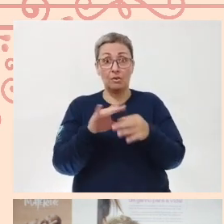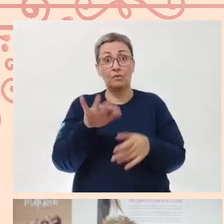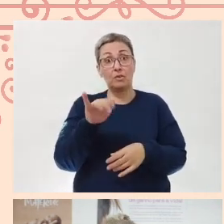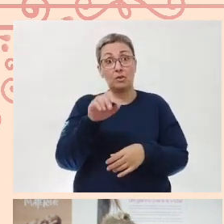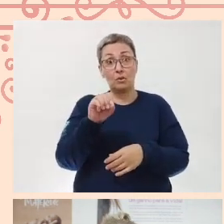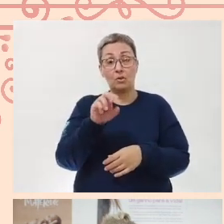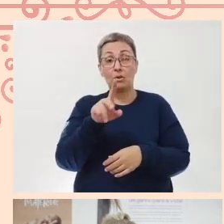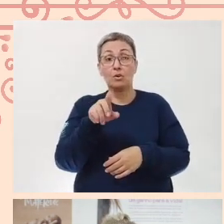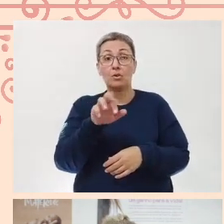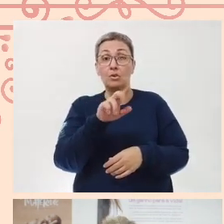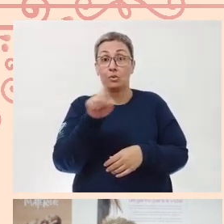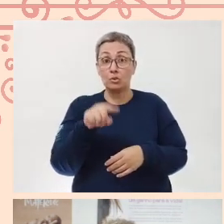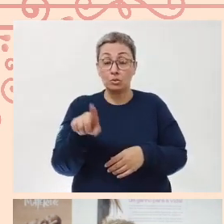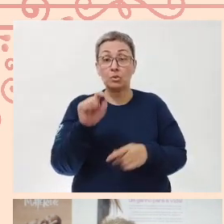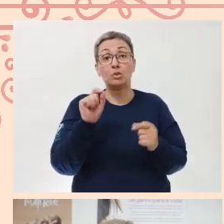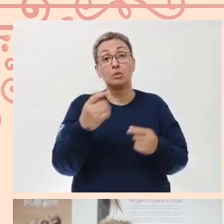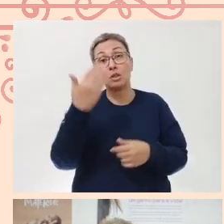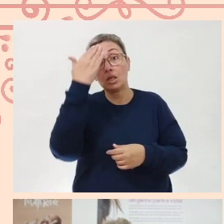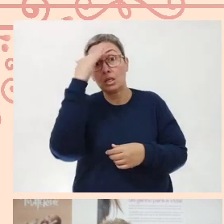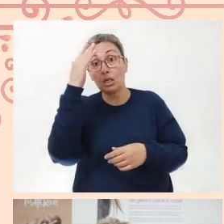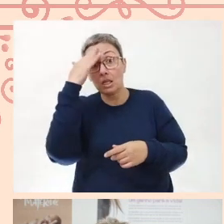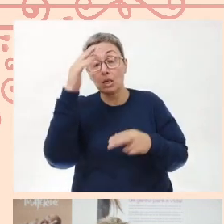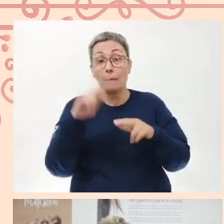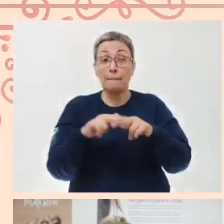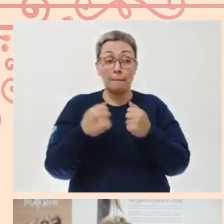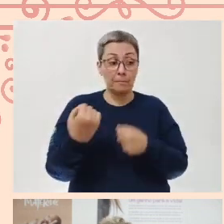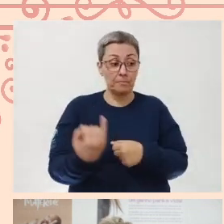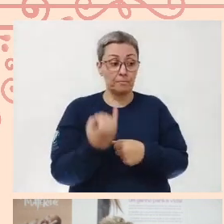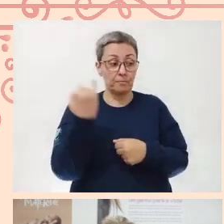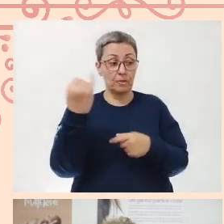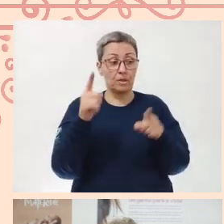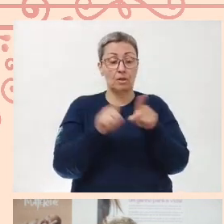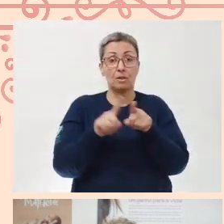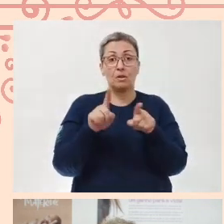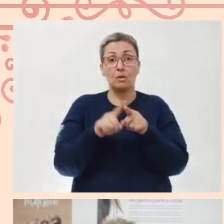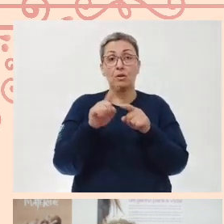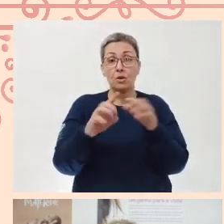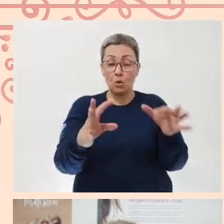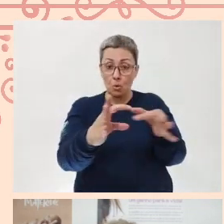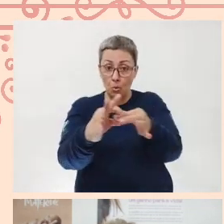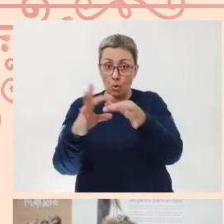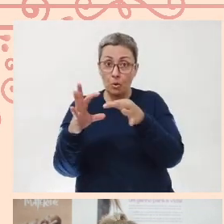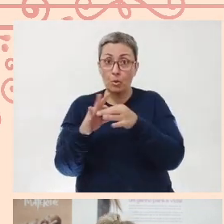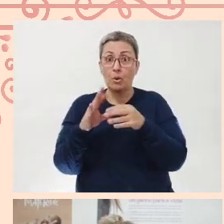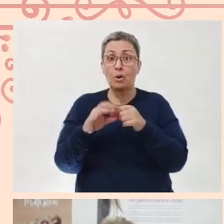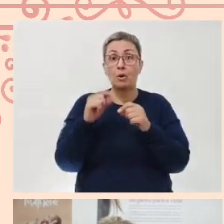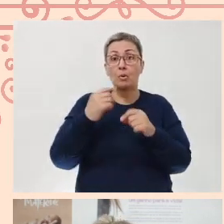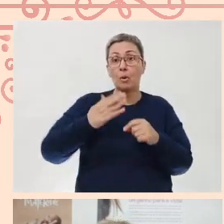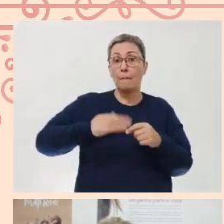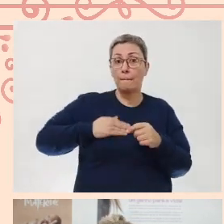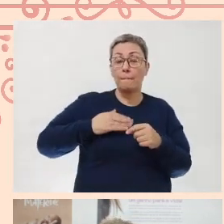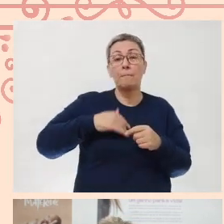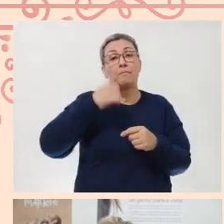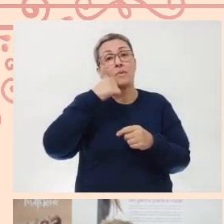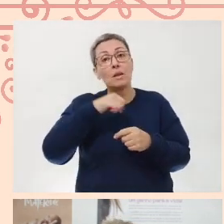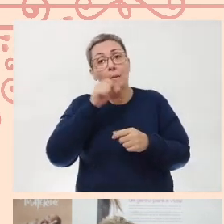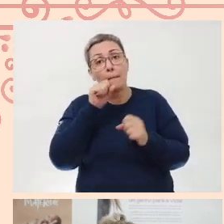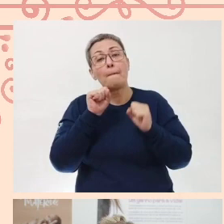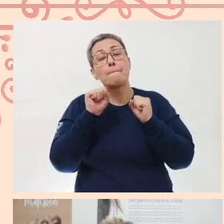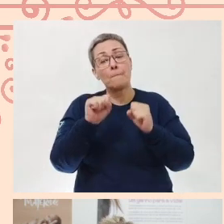ligados à Fiocruz. Com isso, nós entendemos a importância dos elos que a